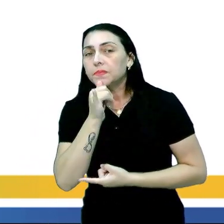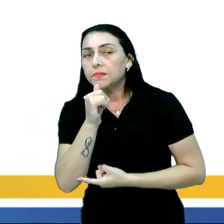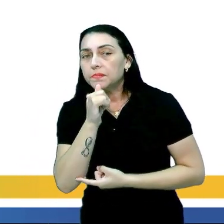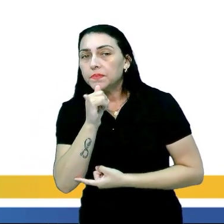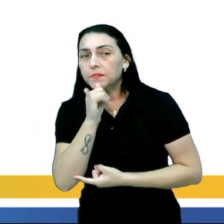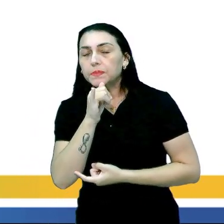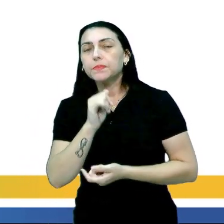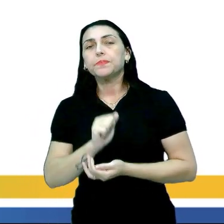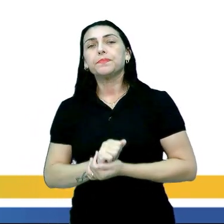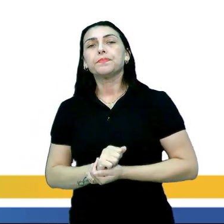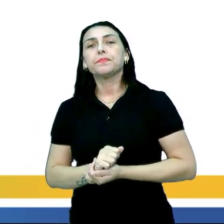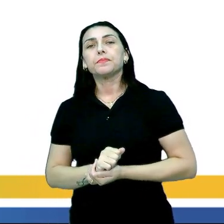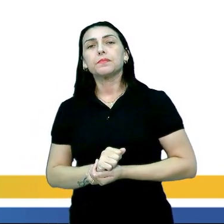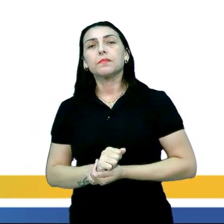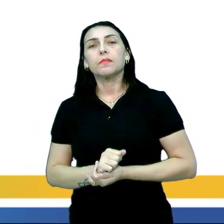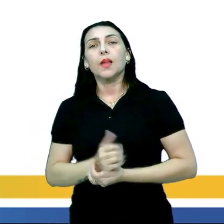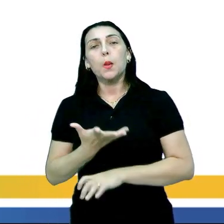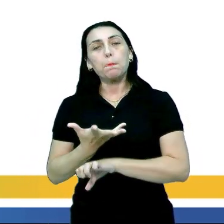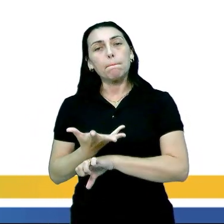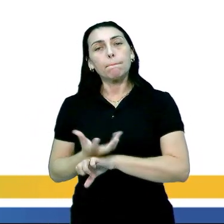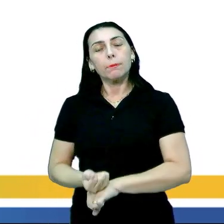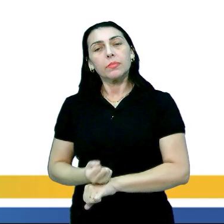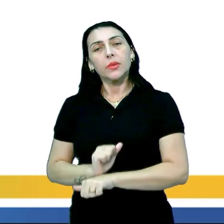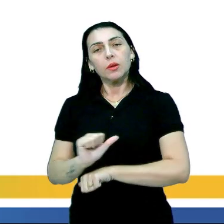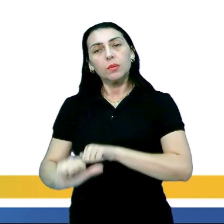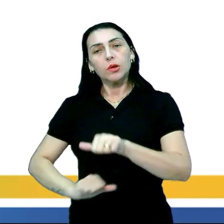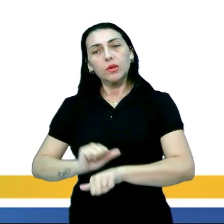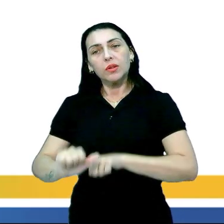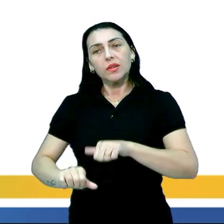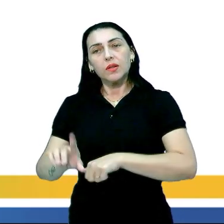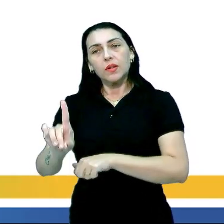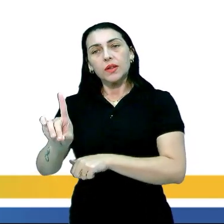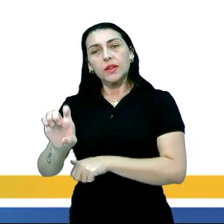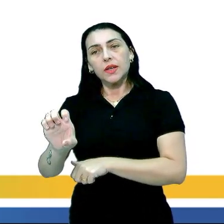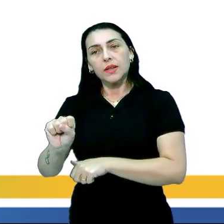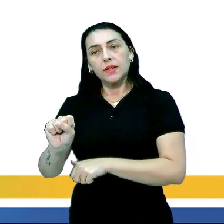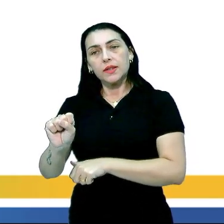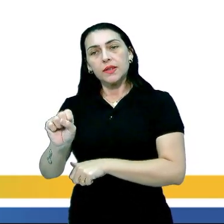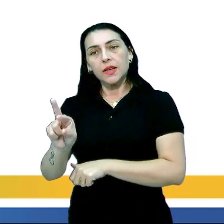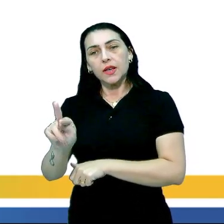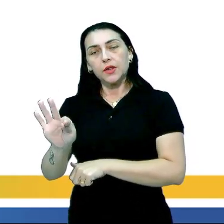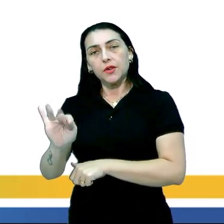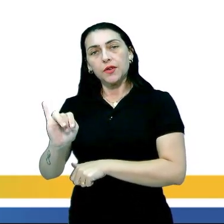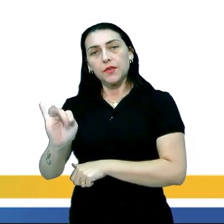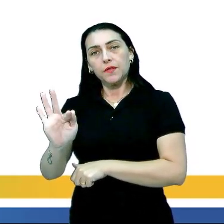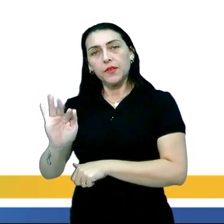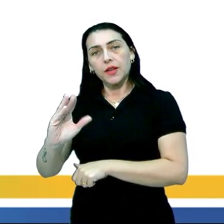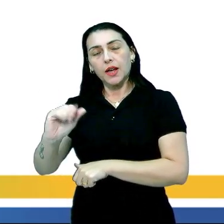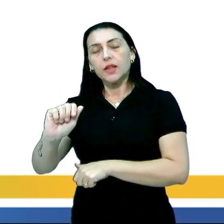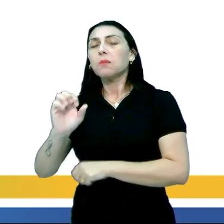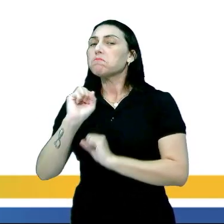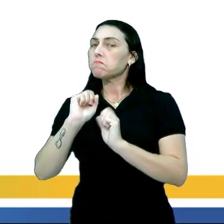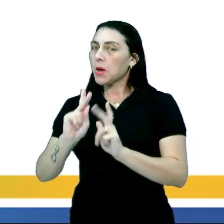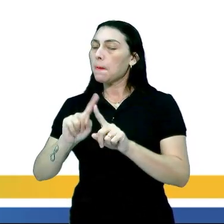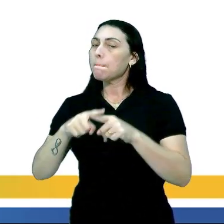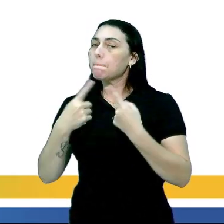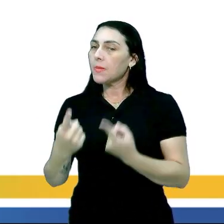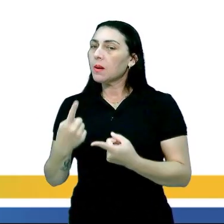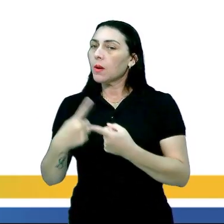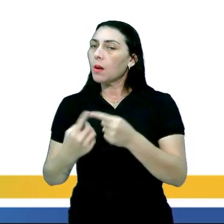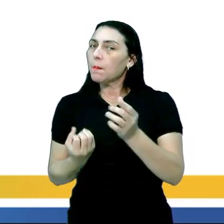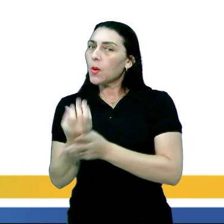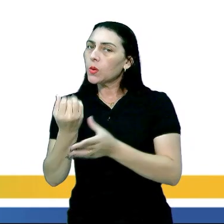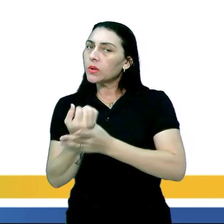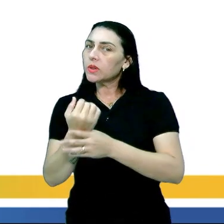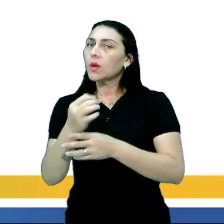exemplo, que a caatinga passa por um processo de desertificação, até aí ok. Só que ele fala que é em decorrência da grande produção